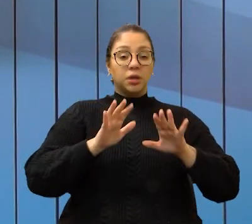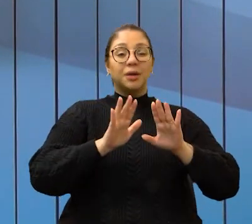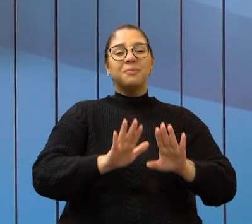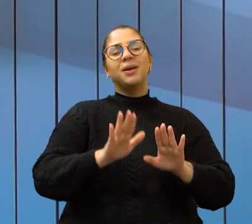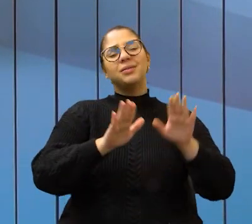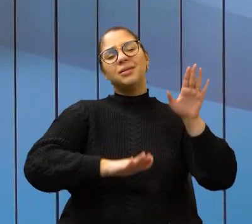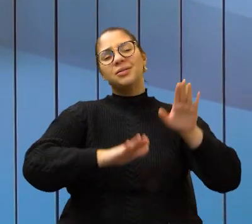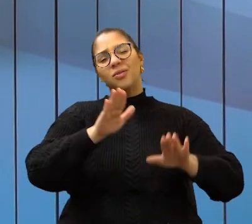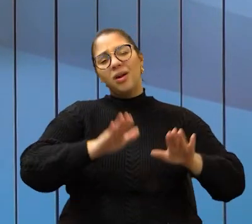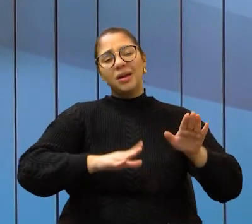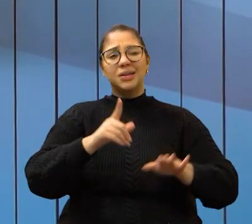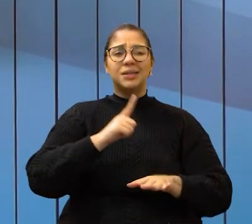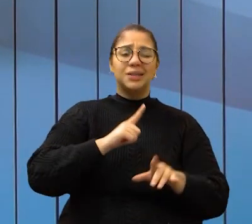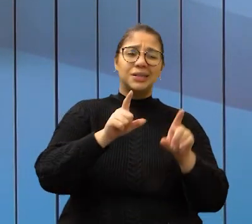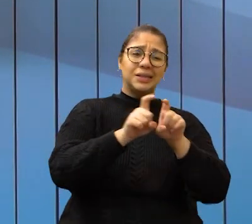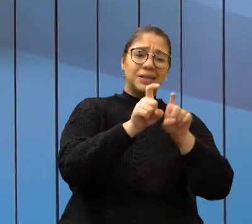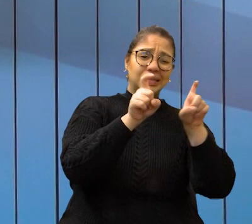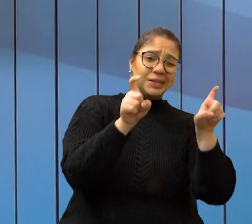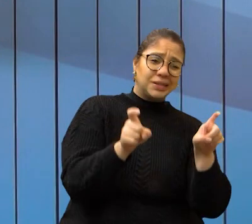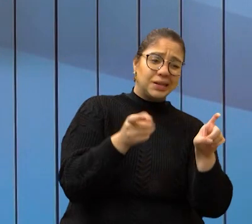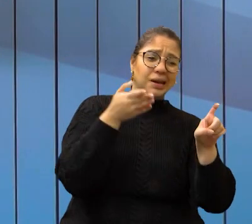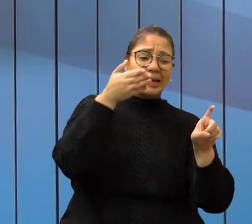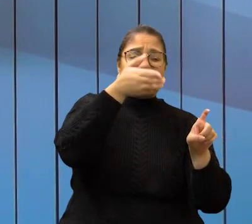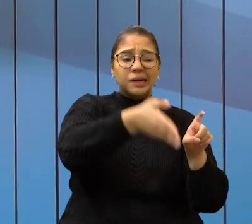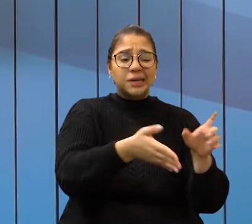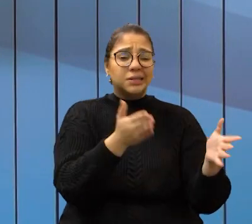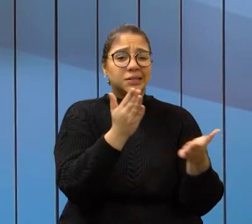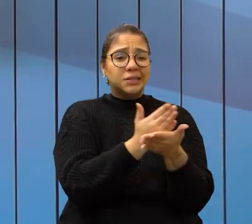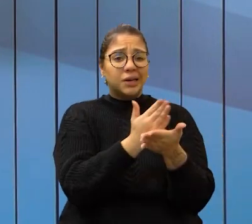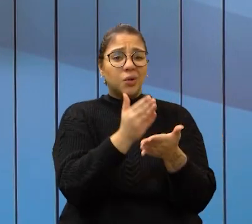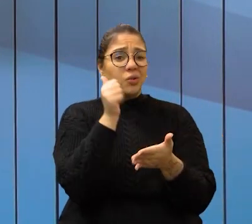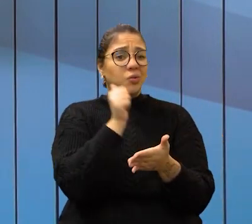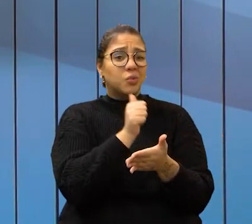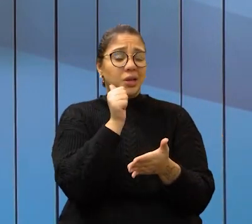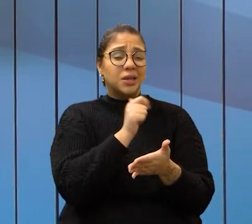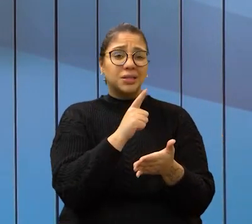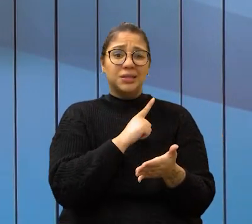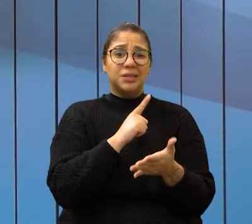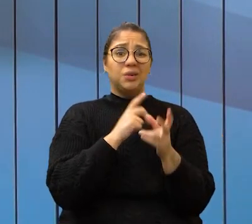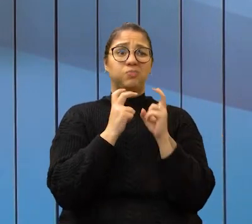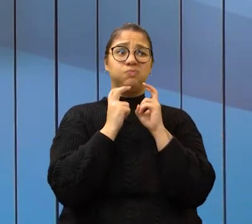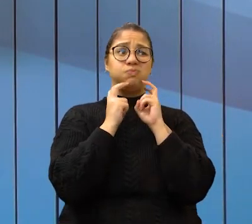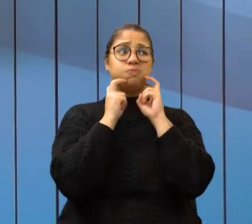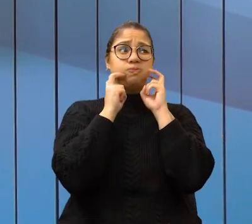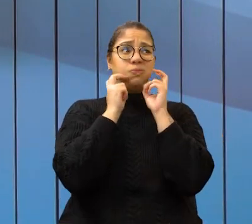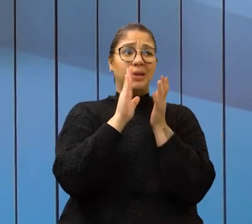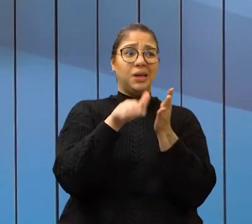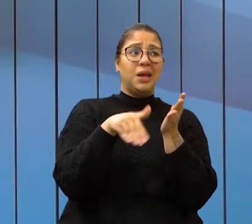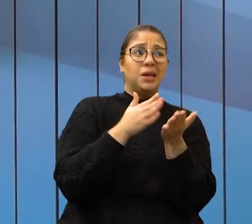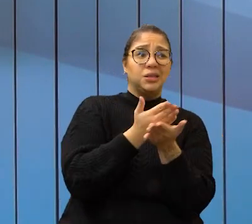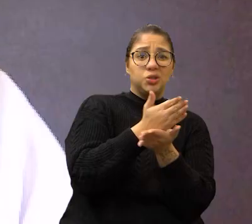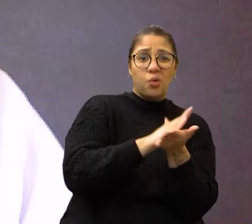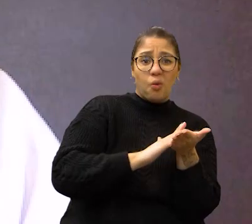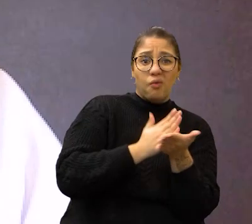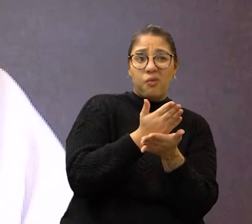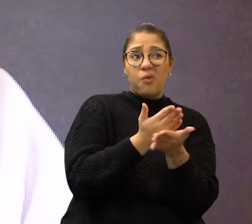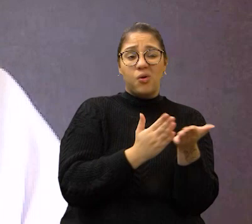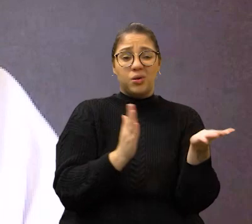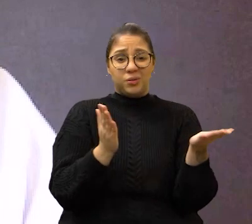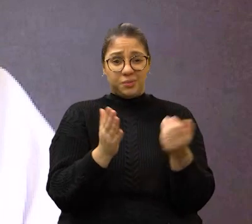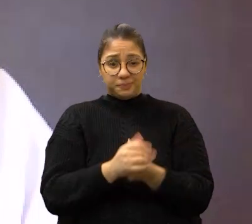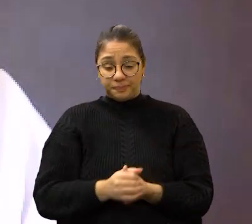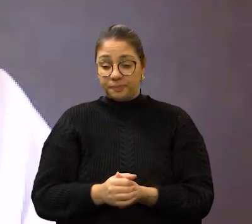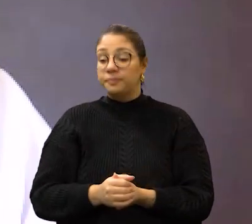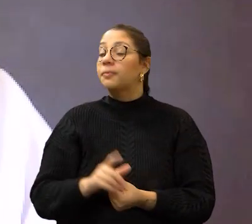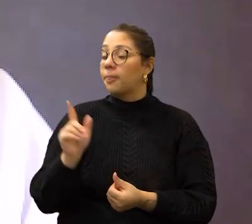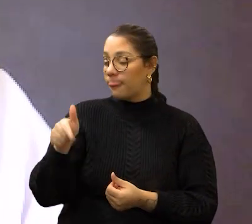às vezes, quando fala de ginecologista, para algumas mulheres ainda tem aquele tabu do desconforto.